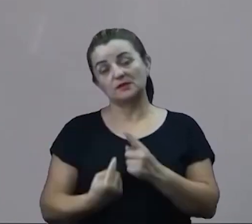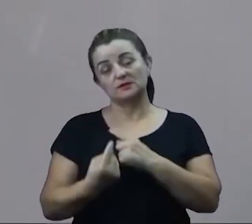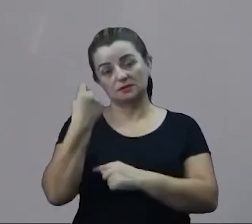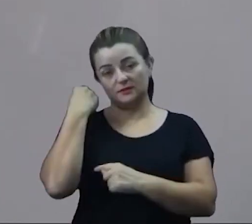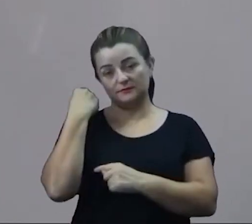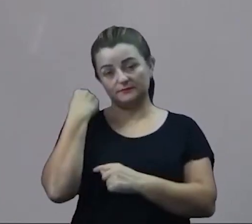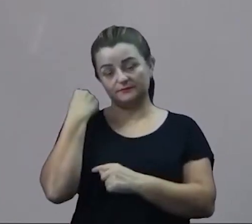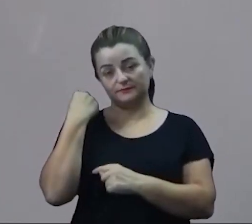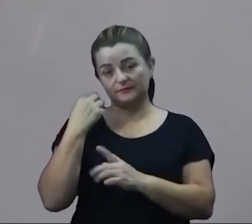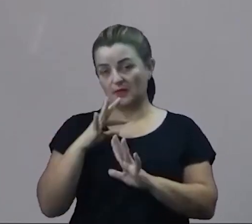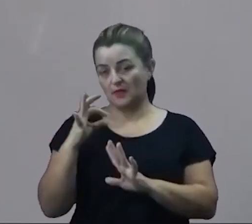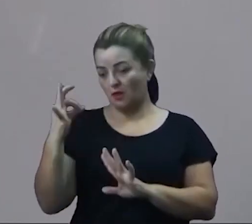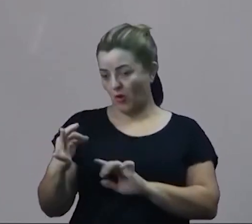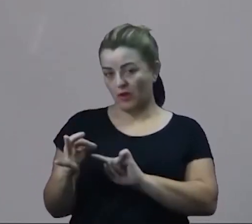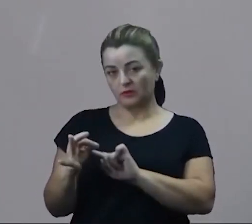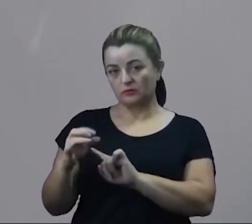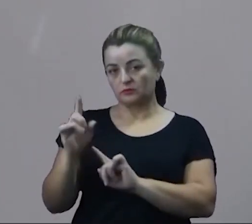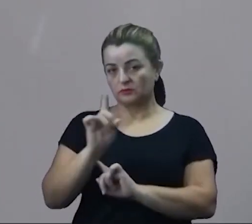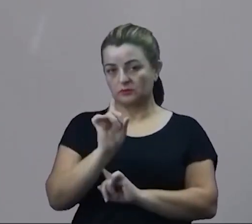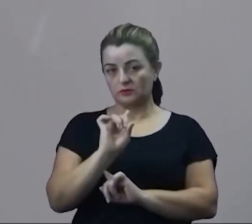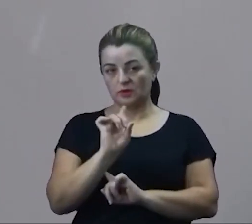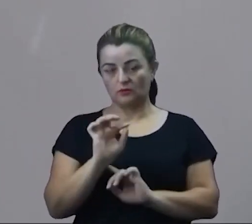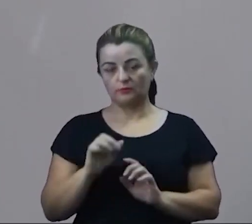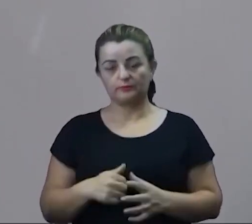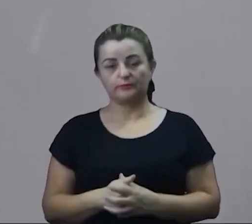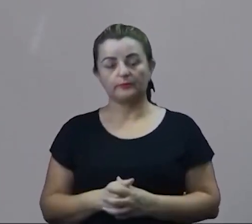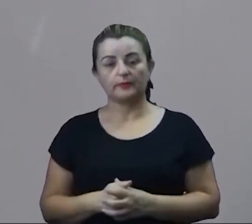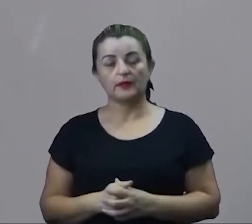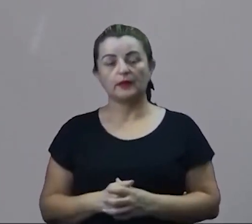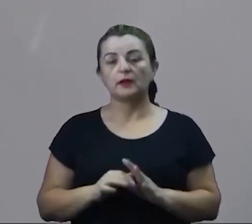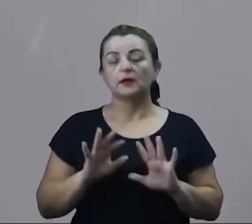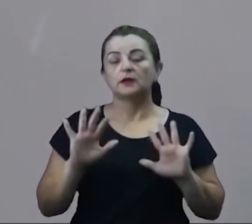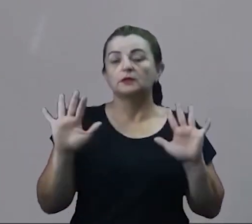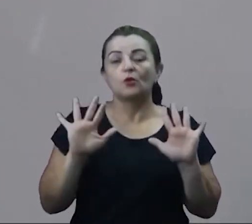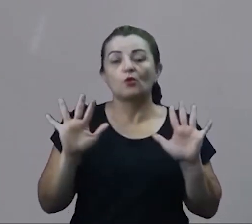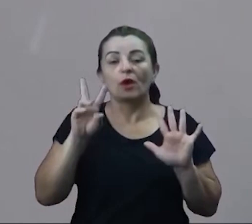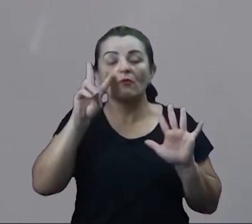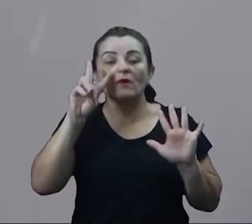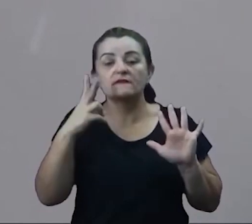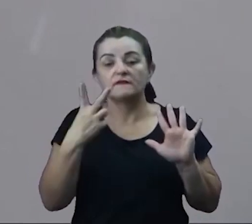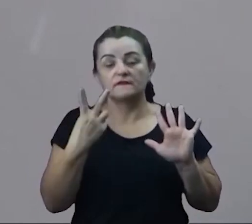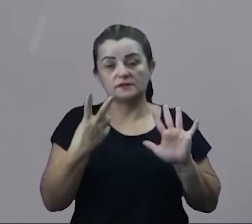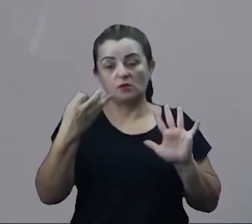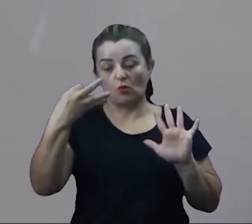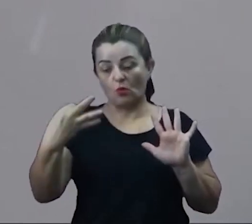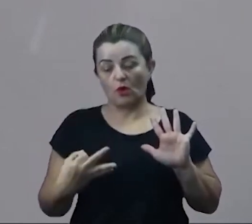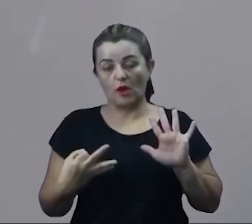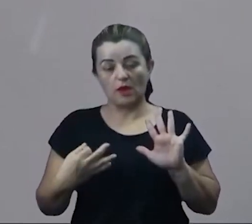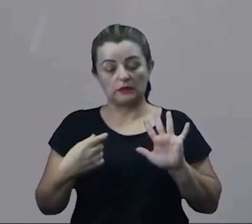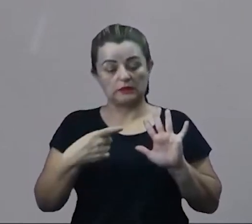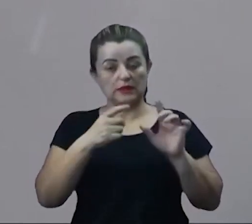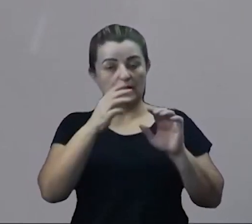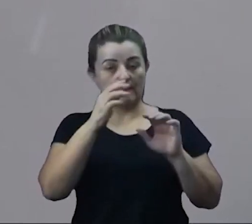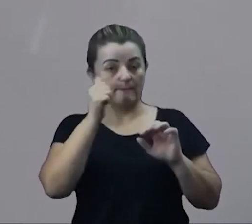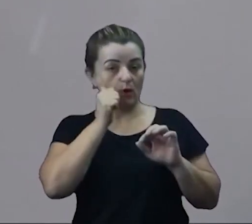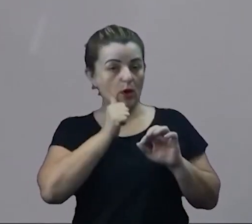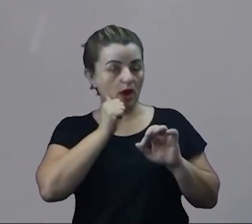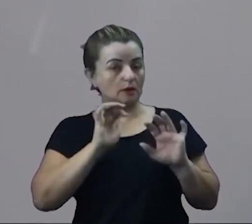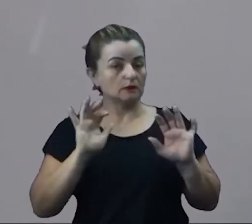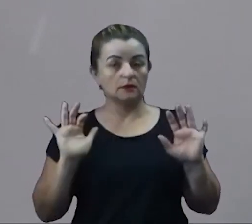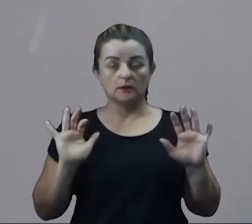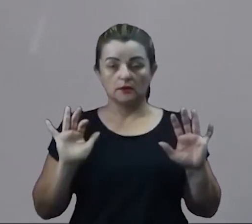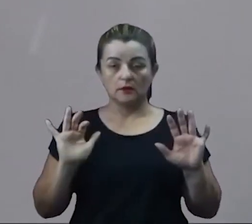época. Não estou dizendo que é correto, não me cancele, preste atenção. Não é uma visão correta sobre a mulher, mas é a visão que se